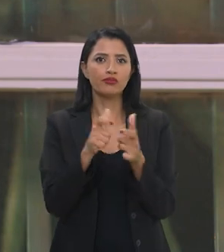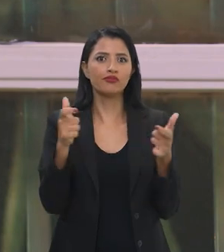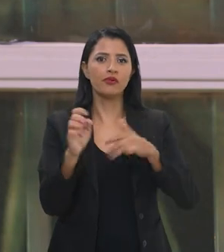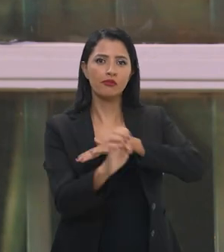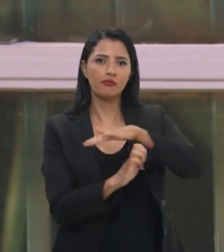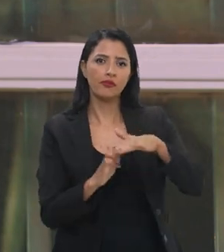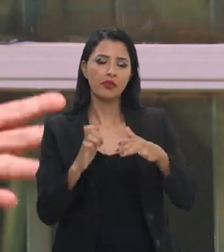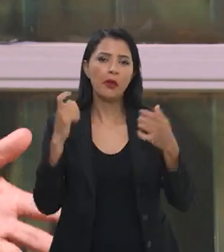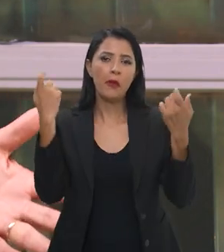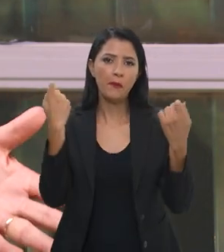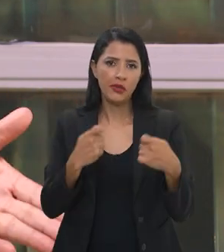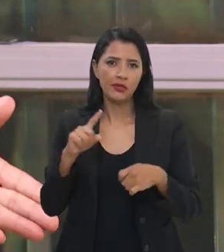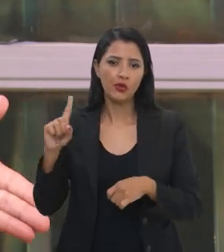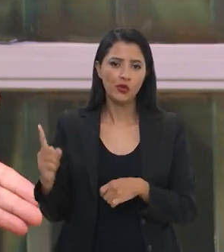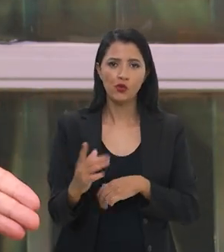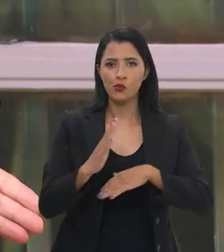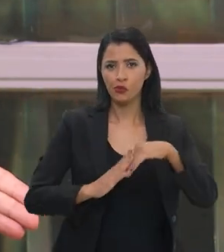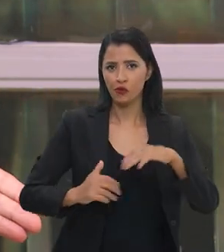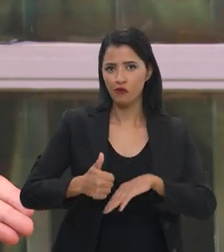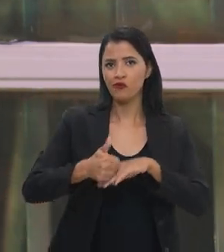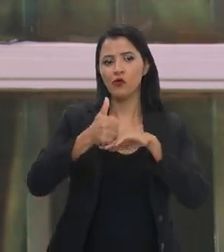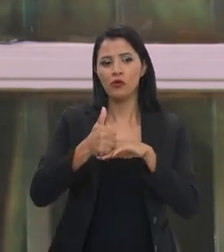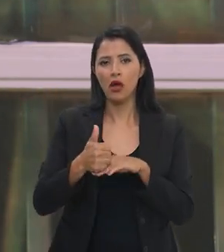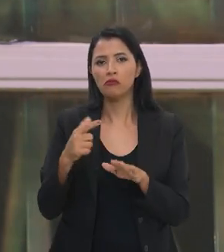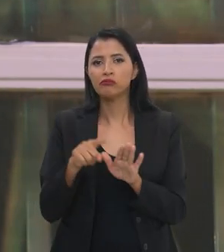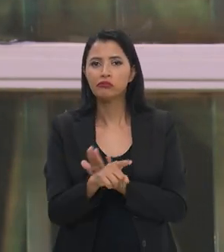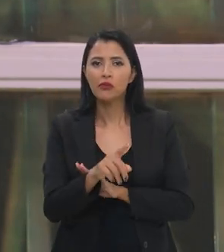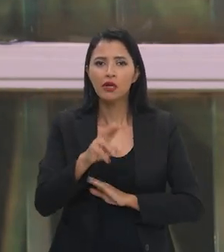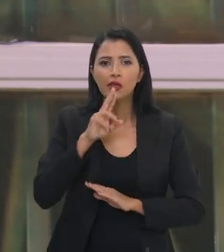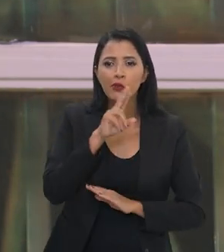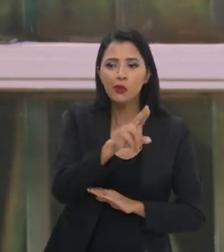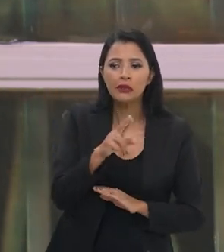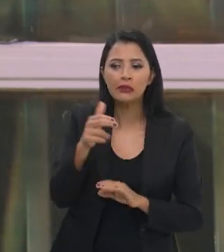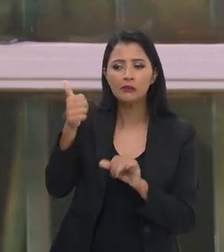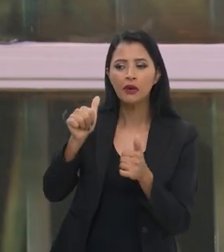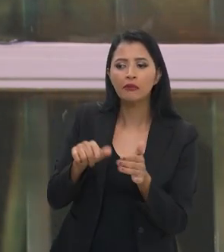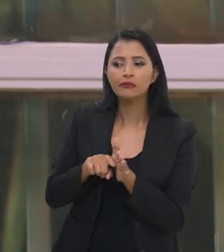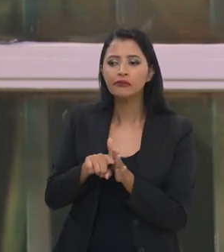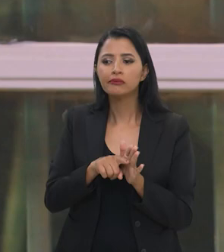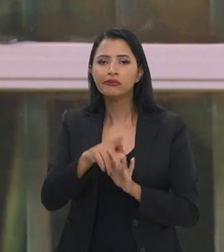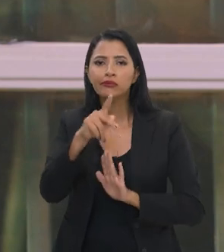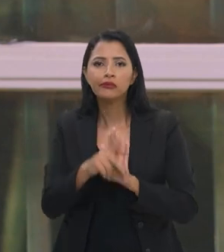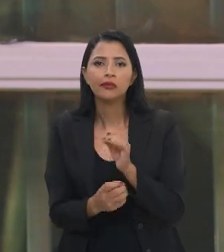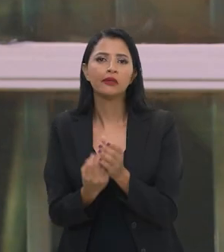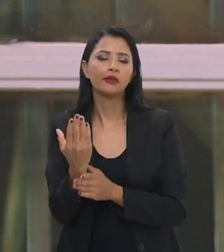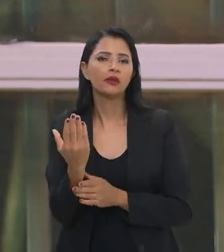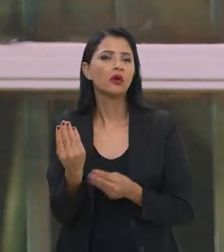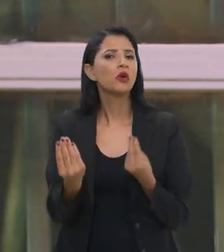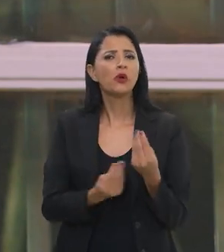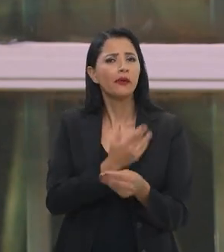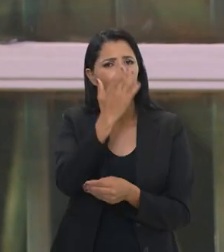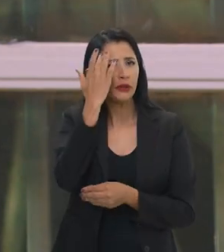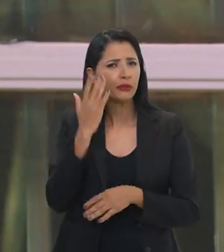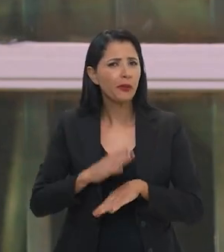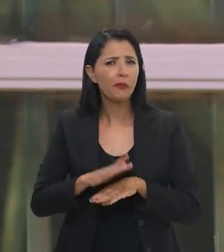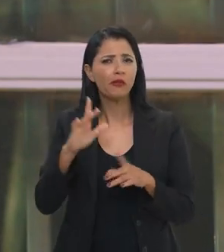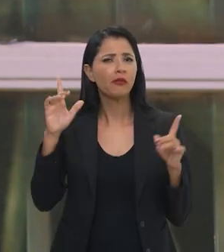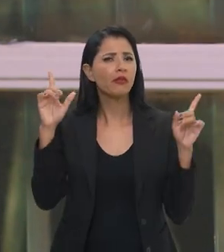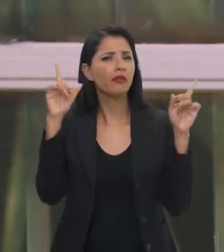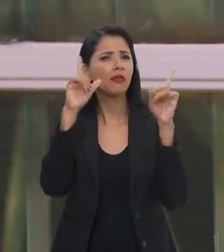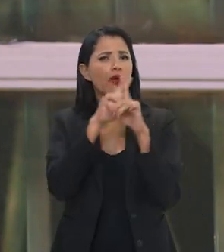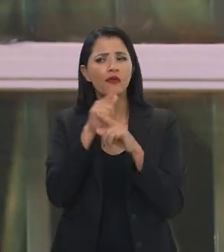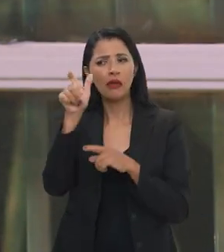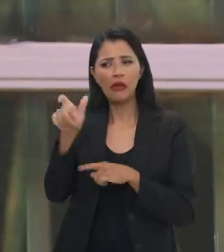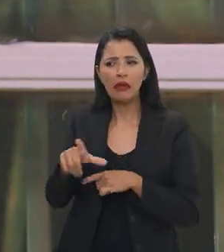uma grande empresa precisa de um consultor uma consultora Então como é que a pessoa vê que tem mais